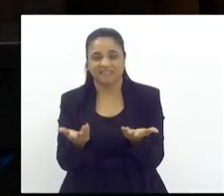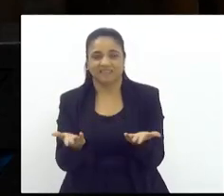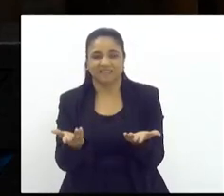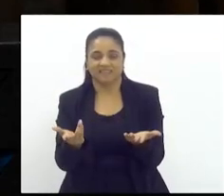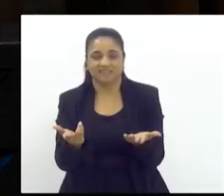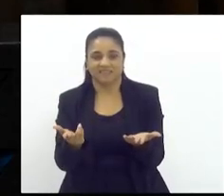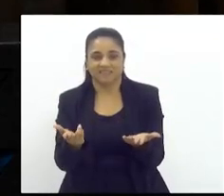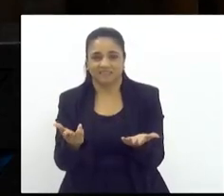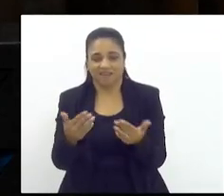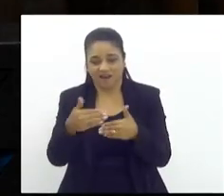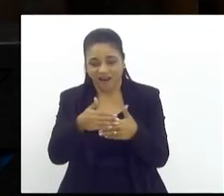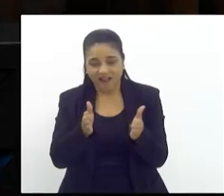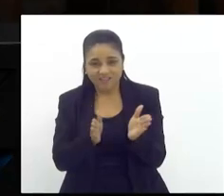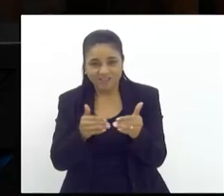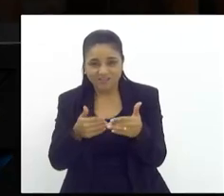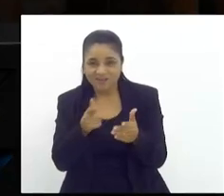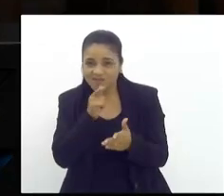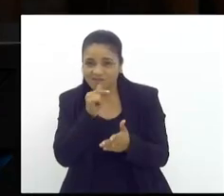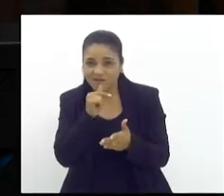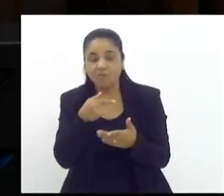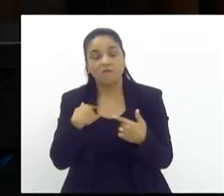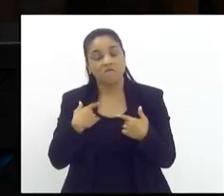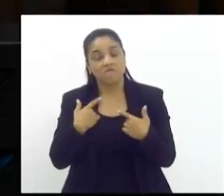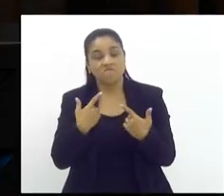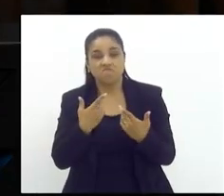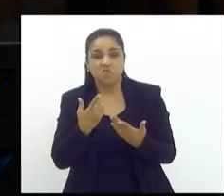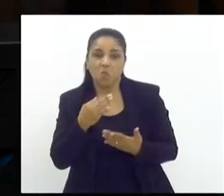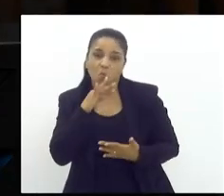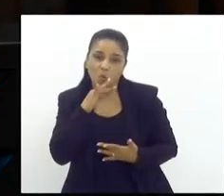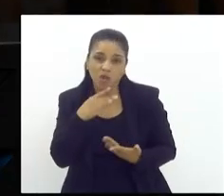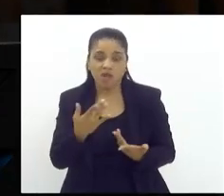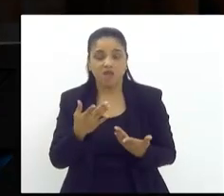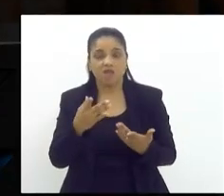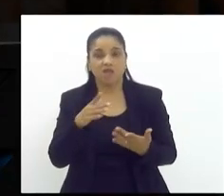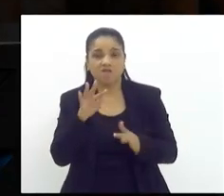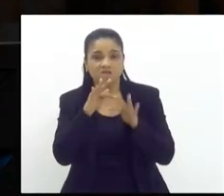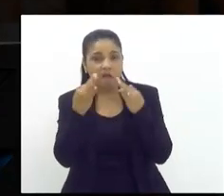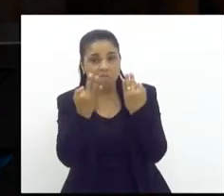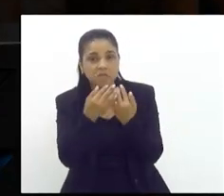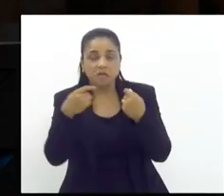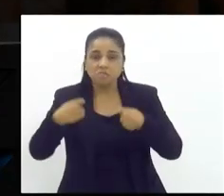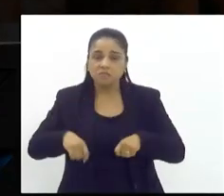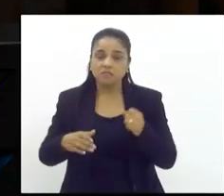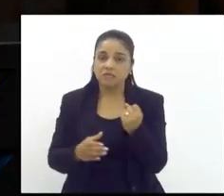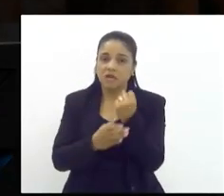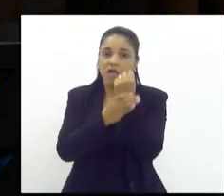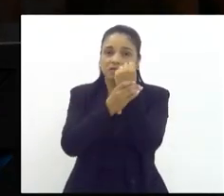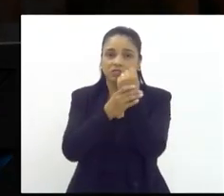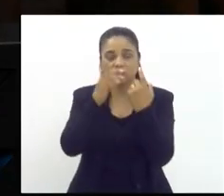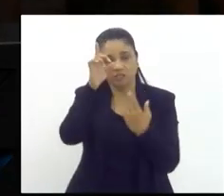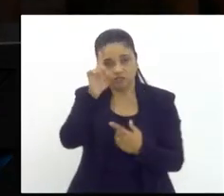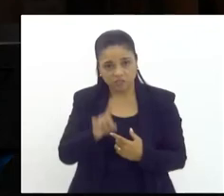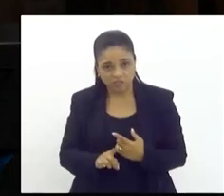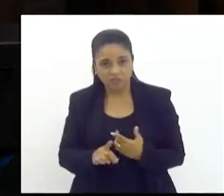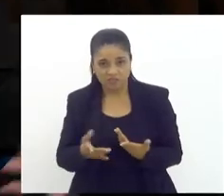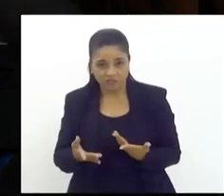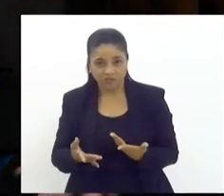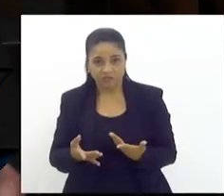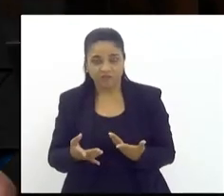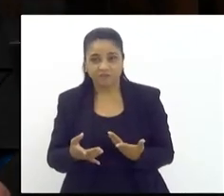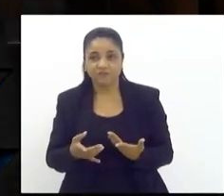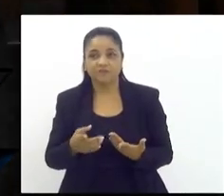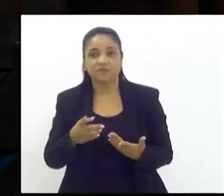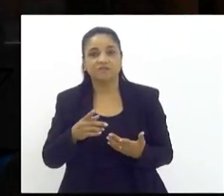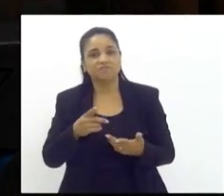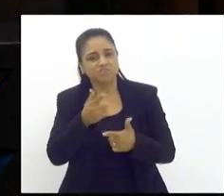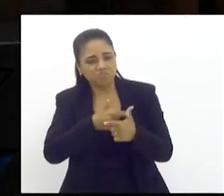inadequadas são famílias que precisam da reforma para garantir a sua dignidade e são diversos